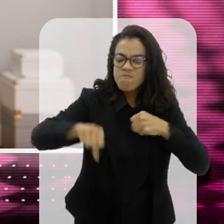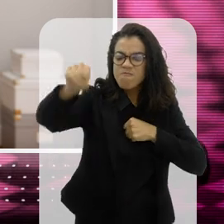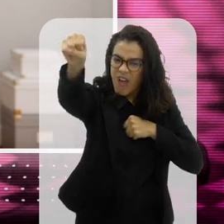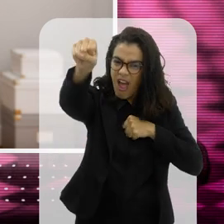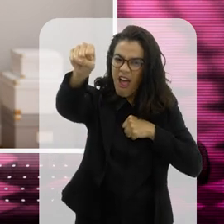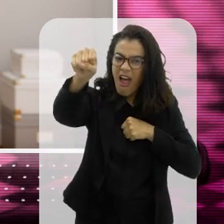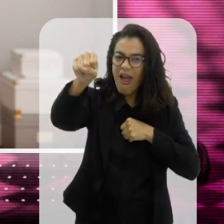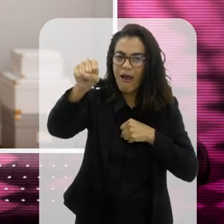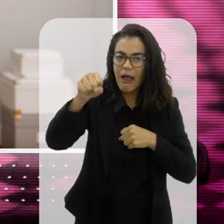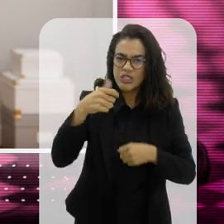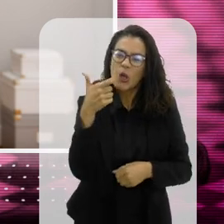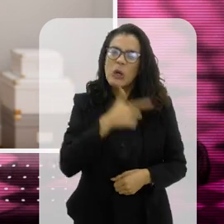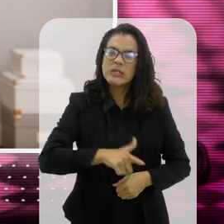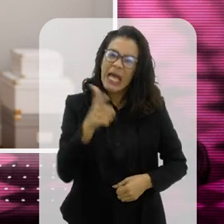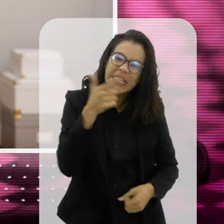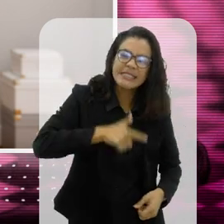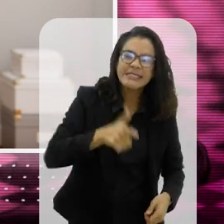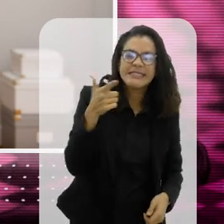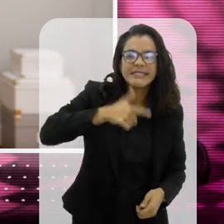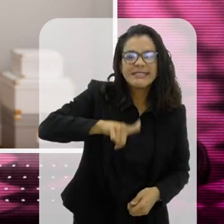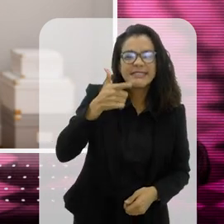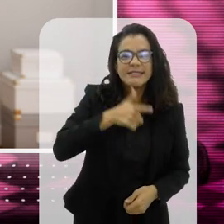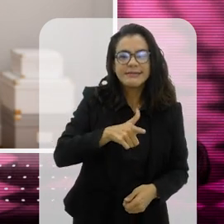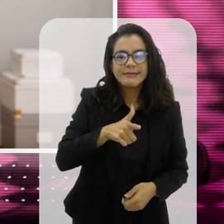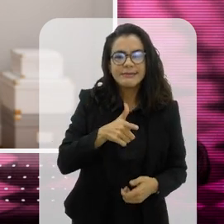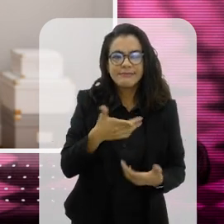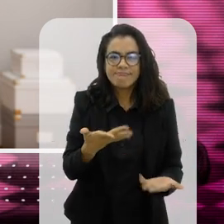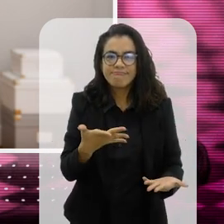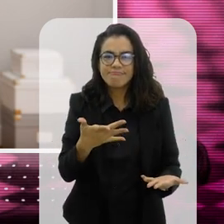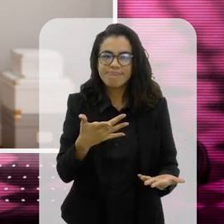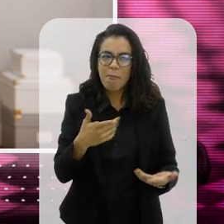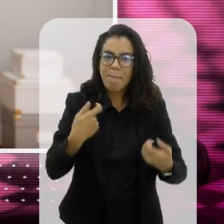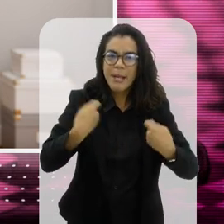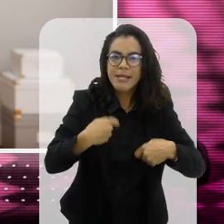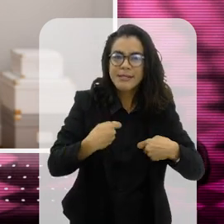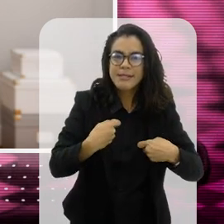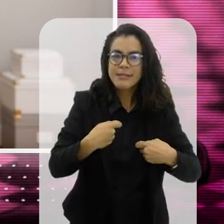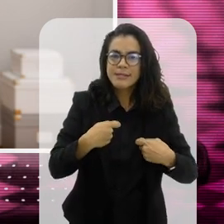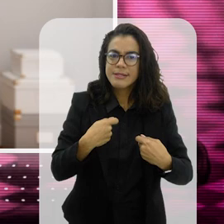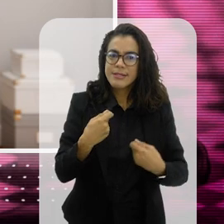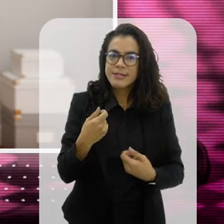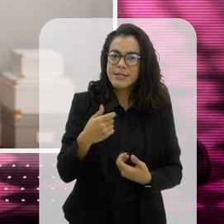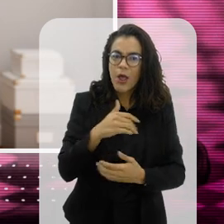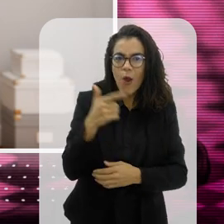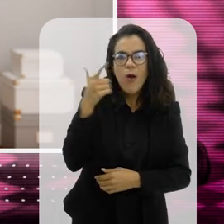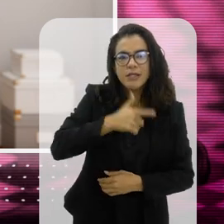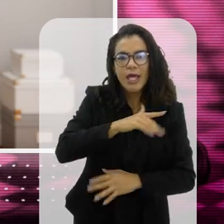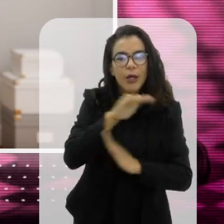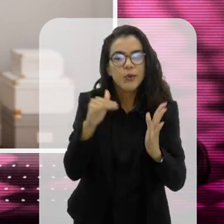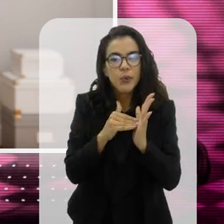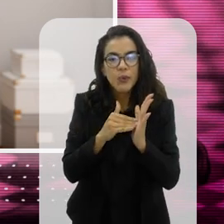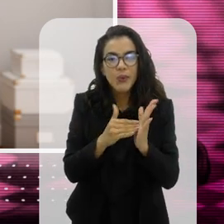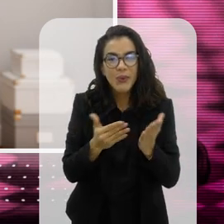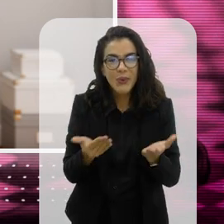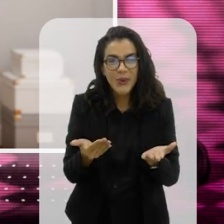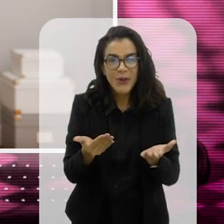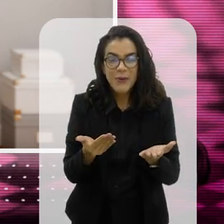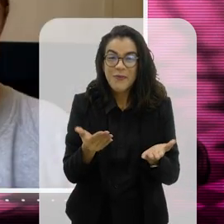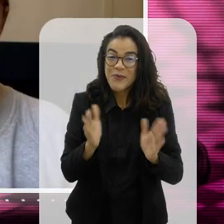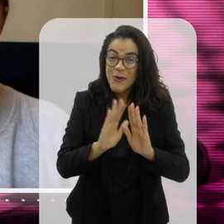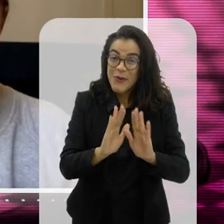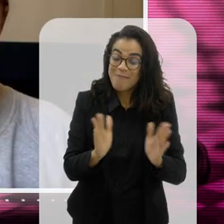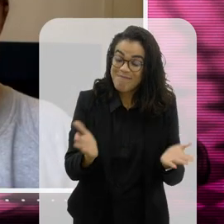Mulher Maravilha, que a gente consegue tudo, que a gente dá conta de tudo, que a gente tem que ter tudo nas nossas mãos,